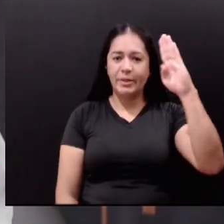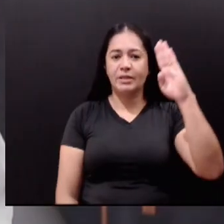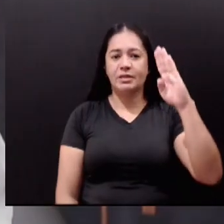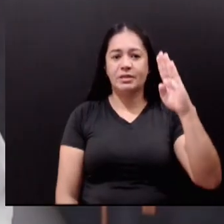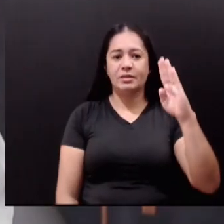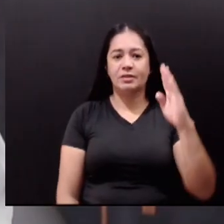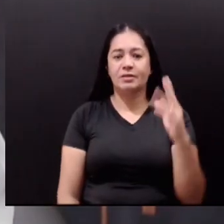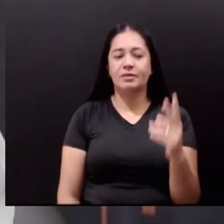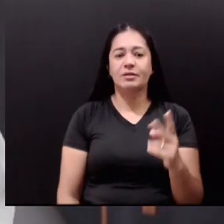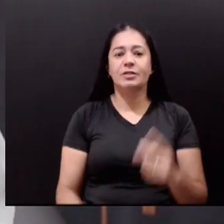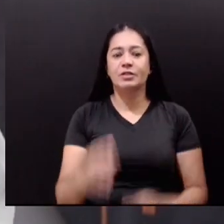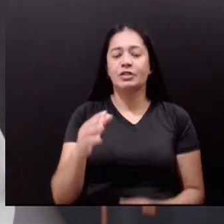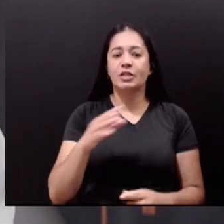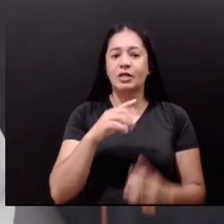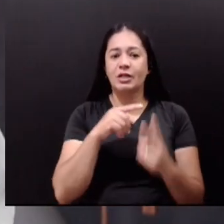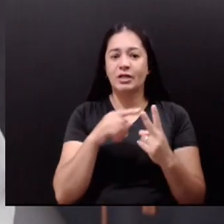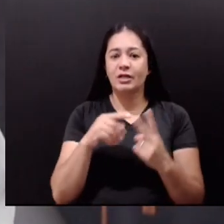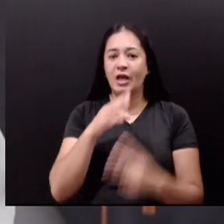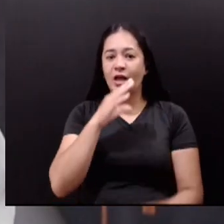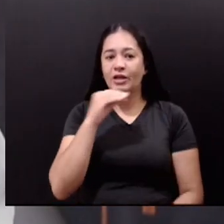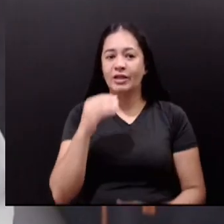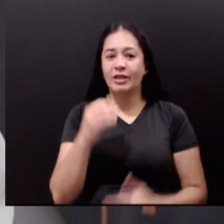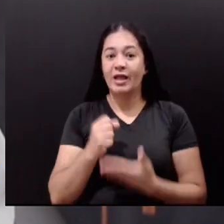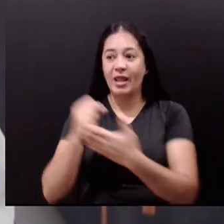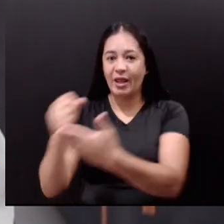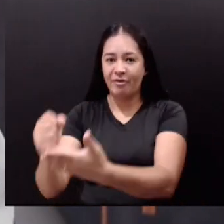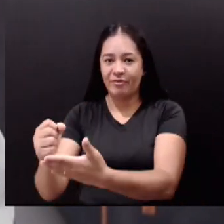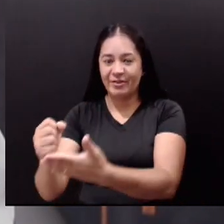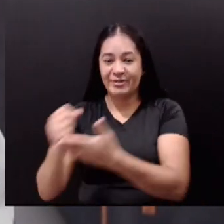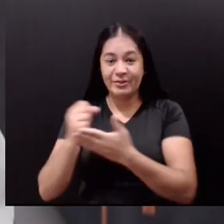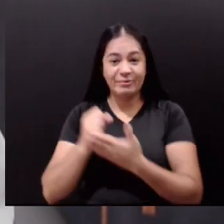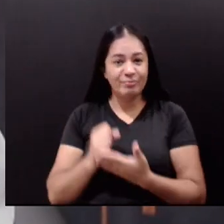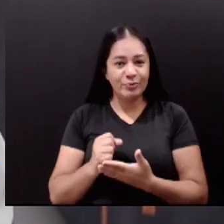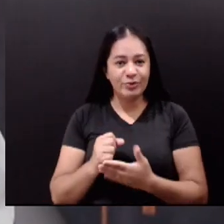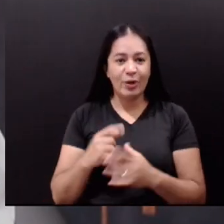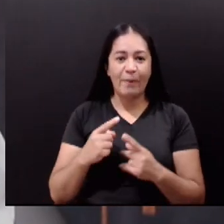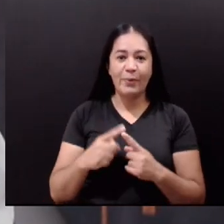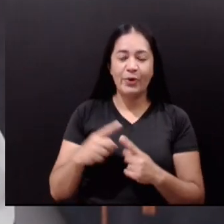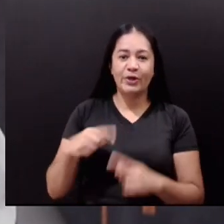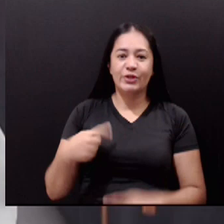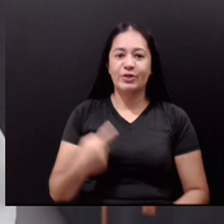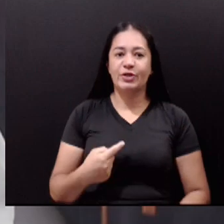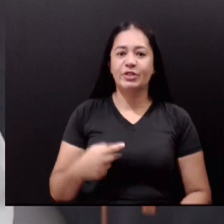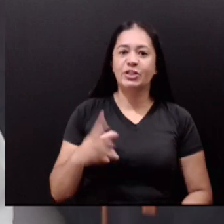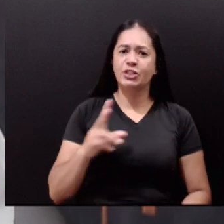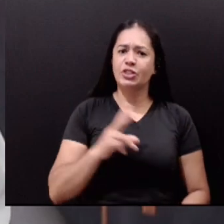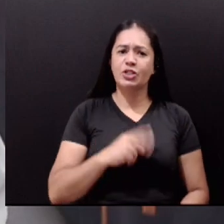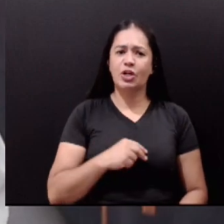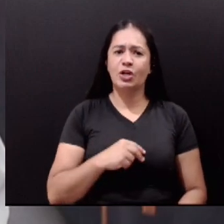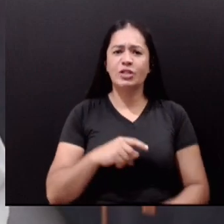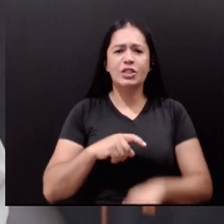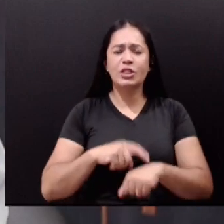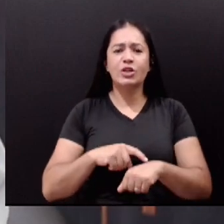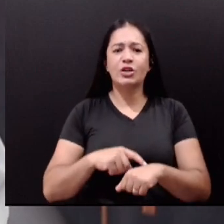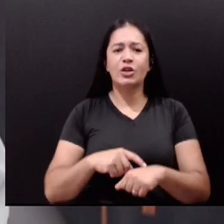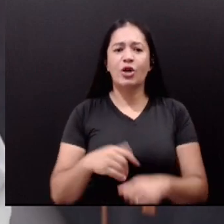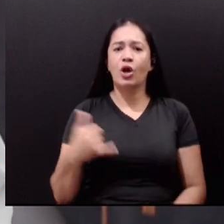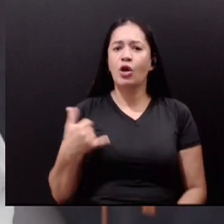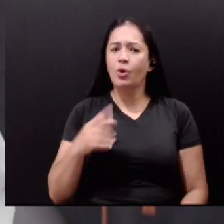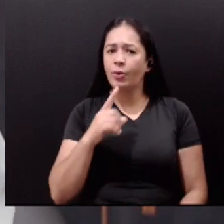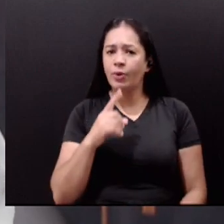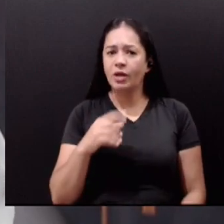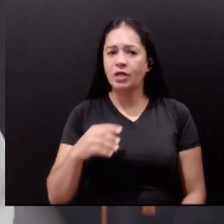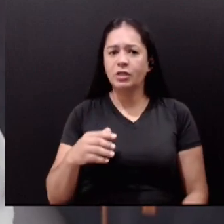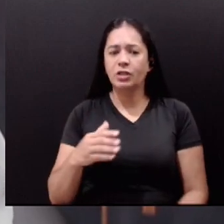adolescentes, leve e busque. Né, a gente fica naquela situação: "Nossa, mas que horas? O aniversário vai começar às 9, mas que horas que eu vou buscar?",